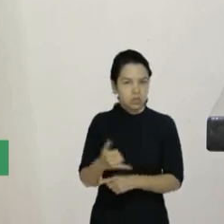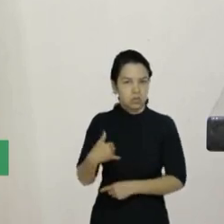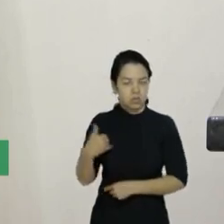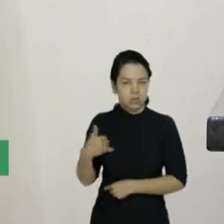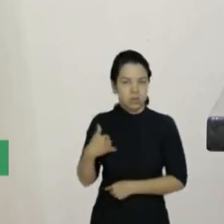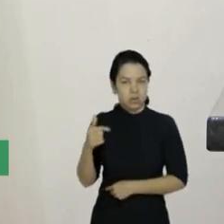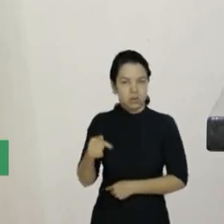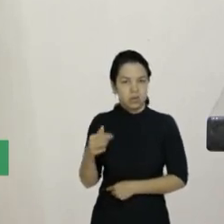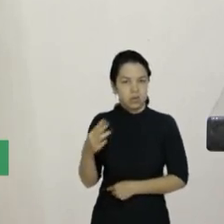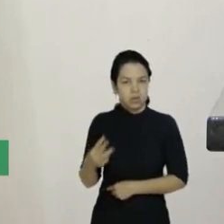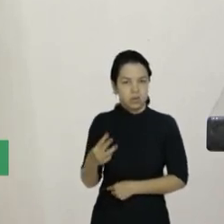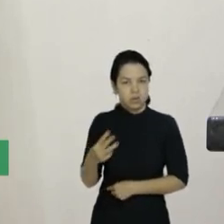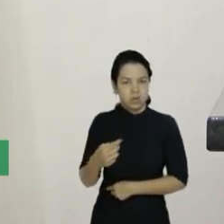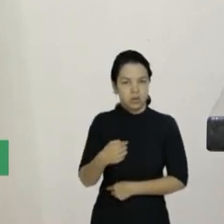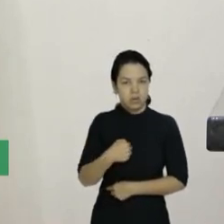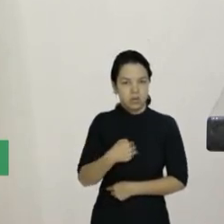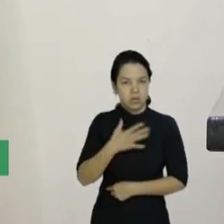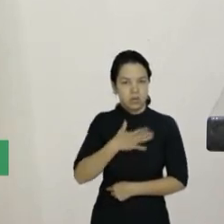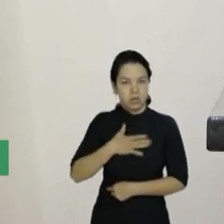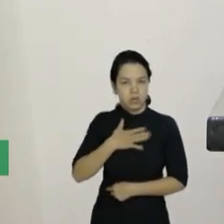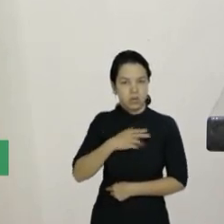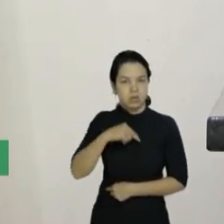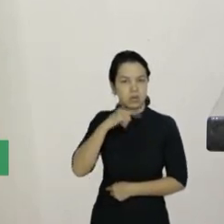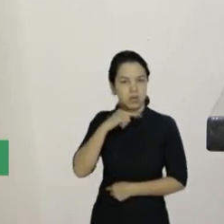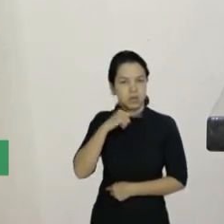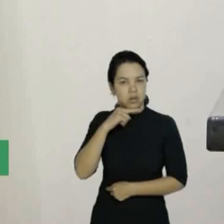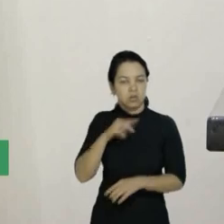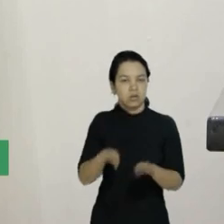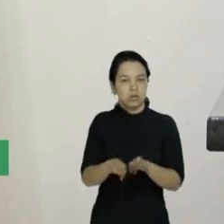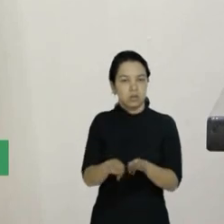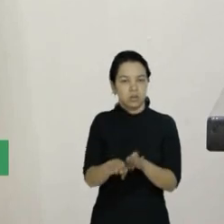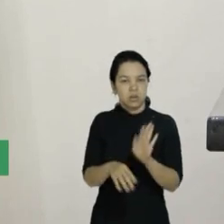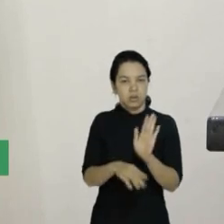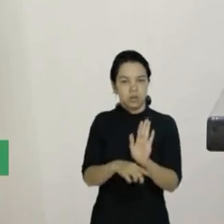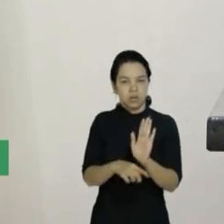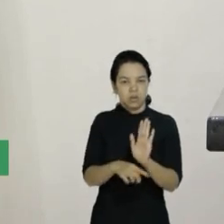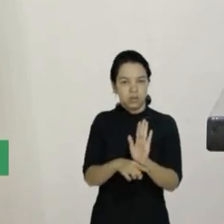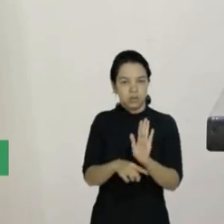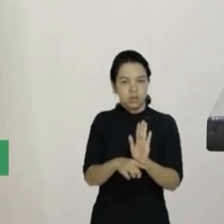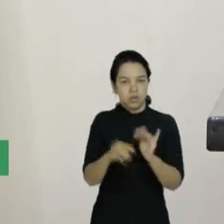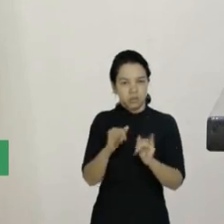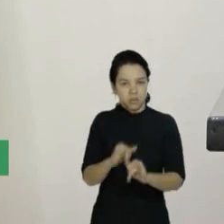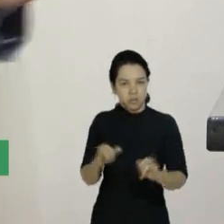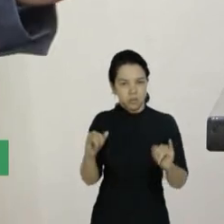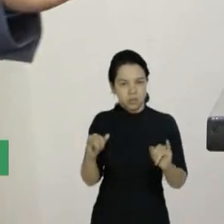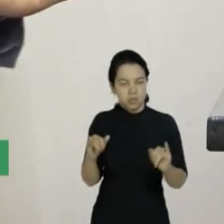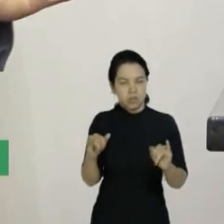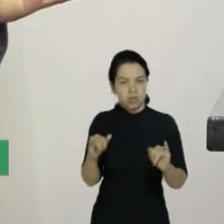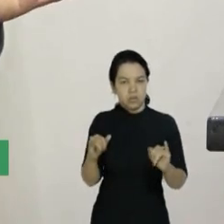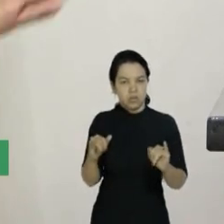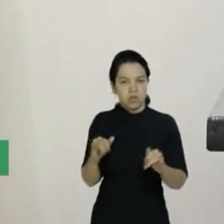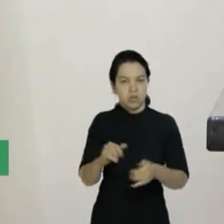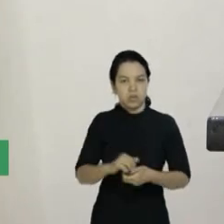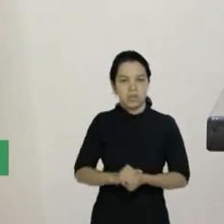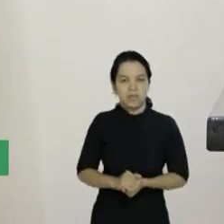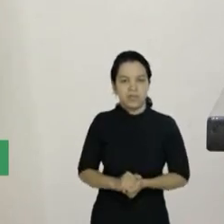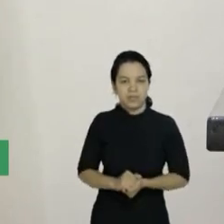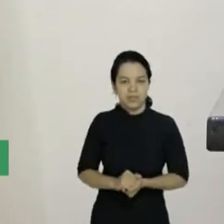idade, eu gosto de neto e de ajudar. Esta é a minha mensagem. Obrigado, acho que não passei dos 10